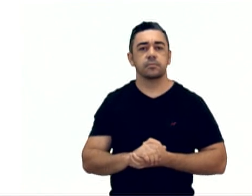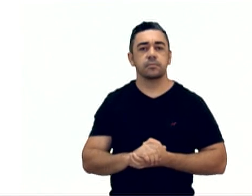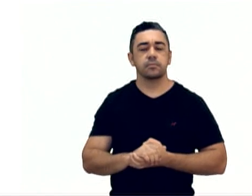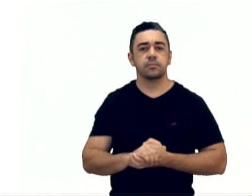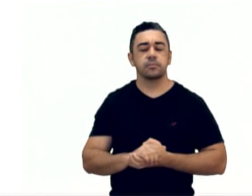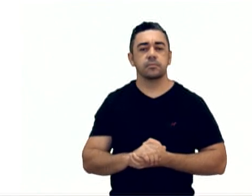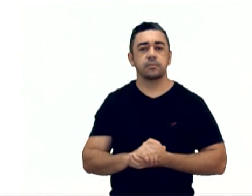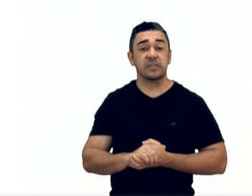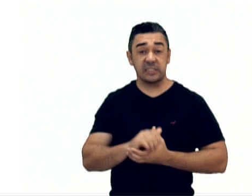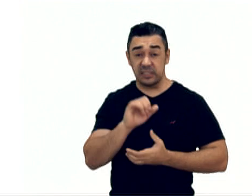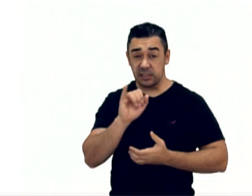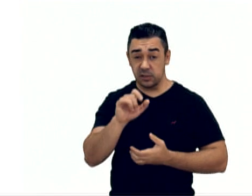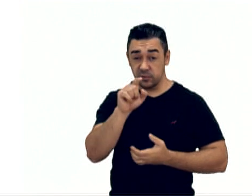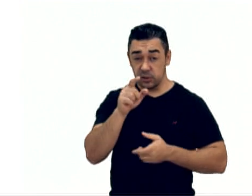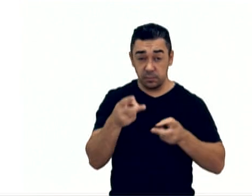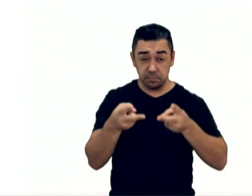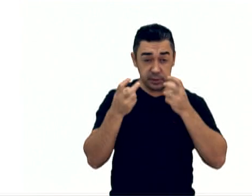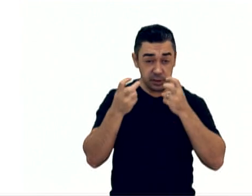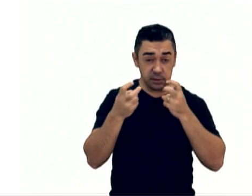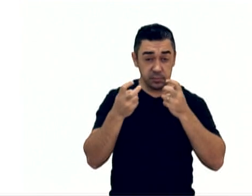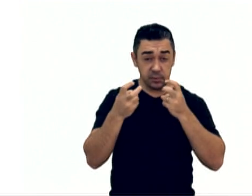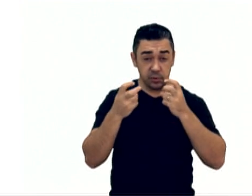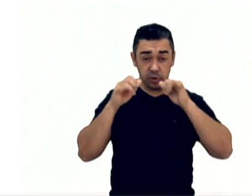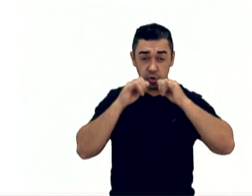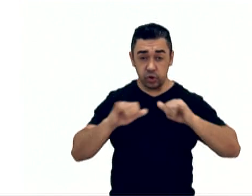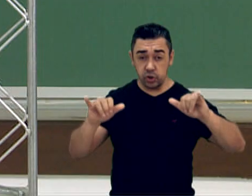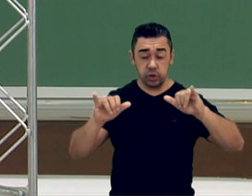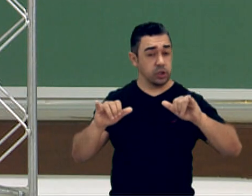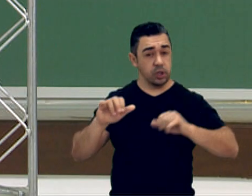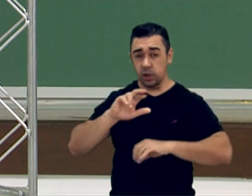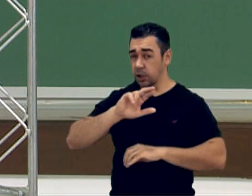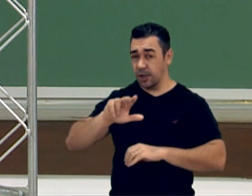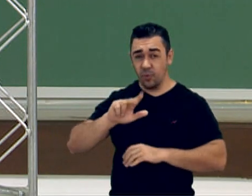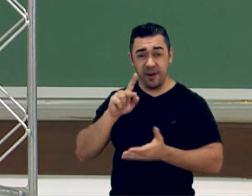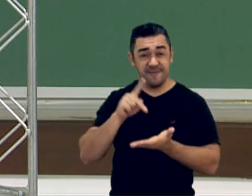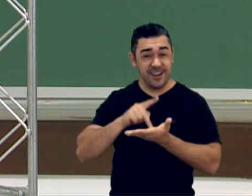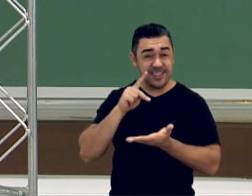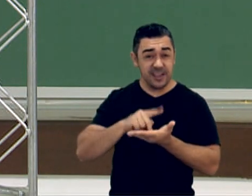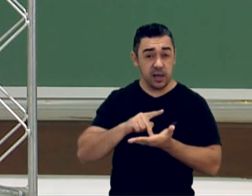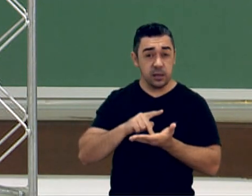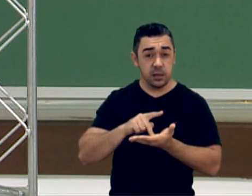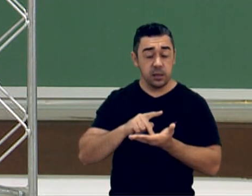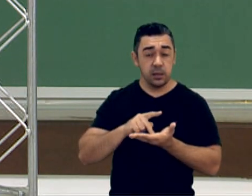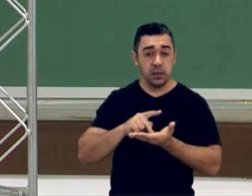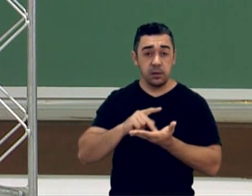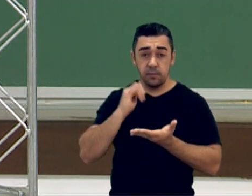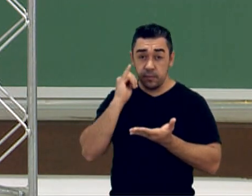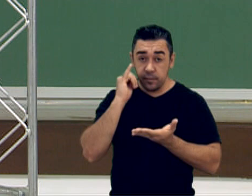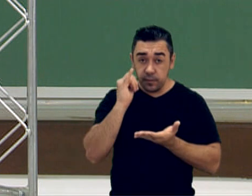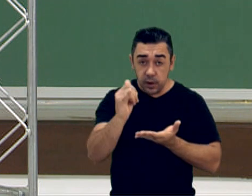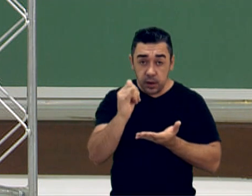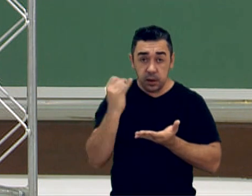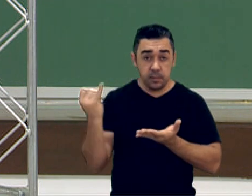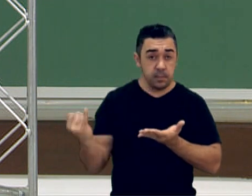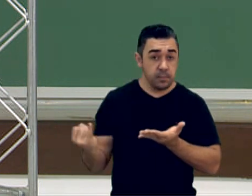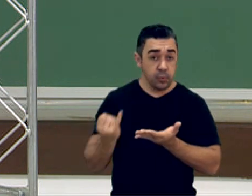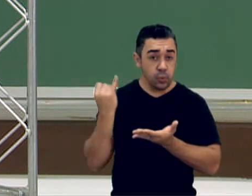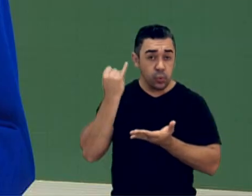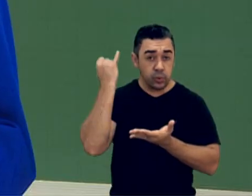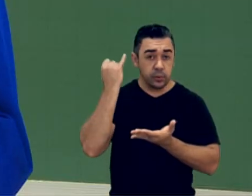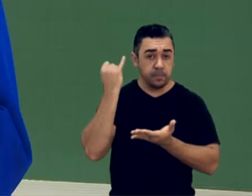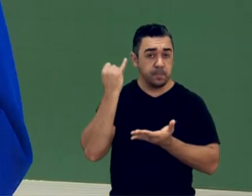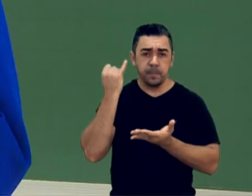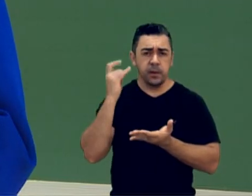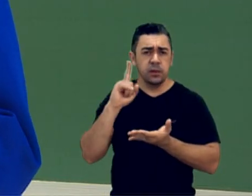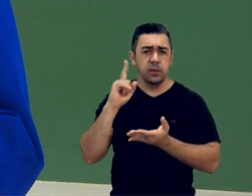it. Se você percebeu que aquela notícia não é verdadeira, um recado importante, um aviso importante,